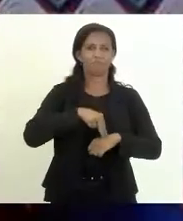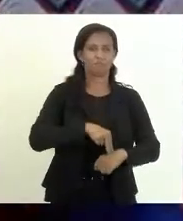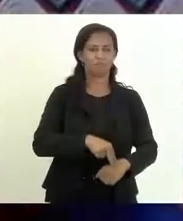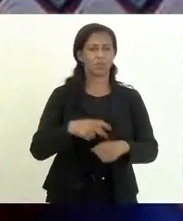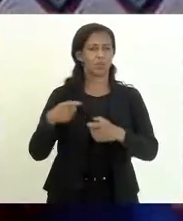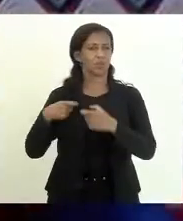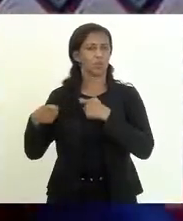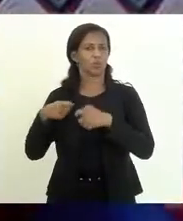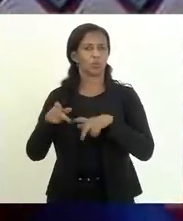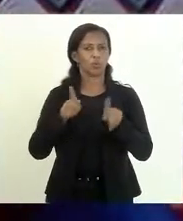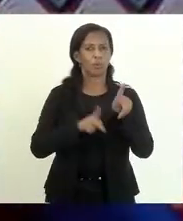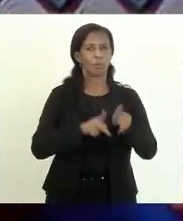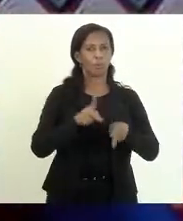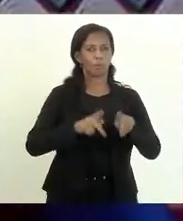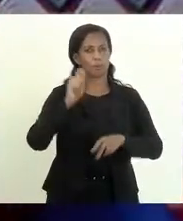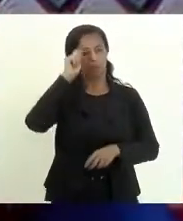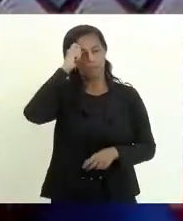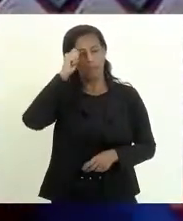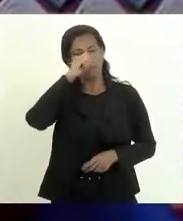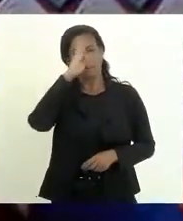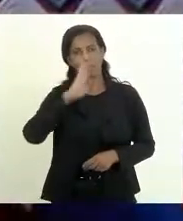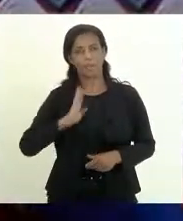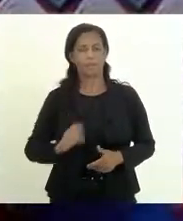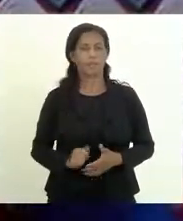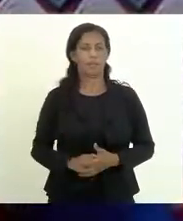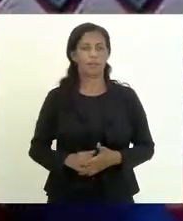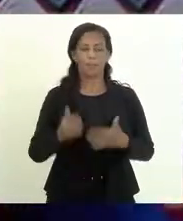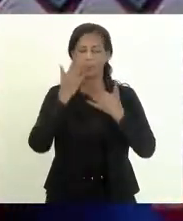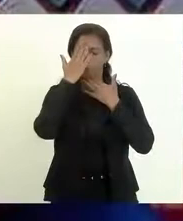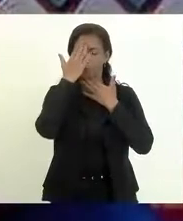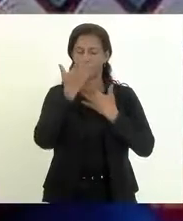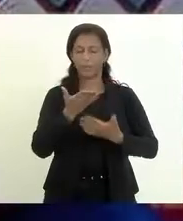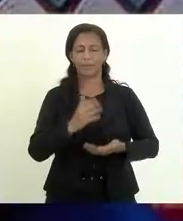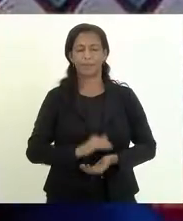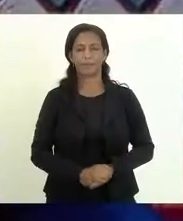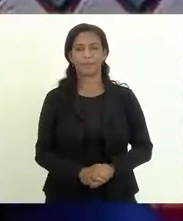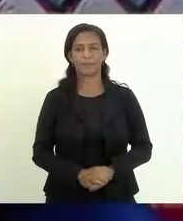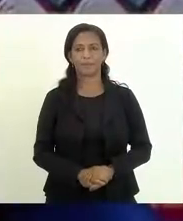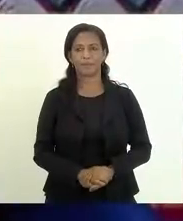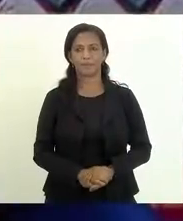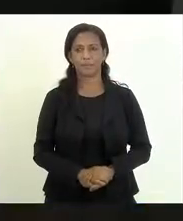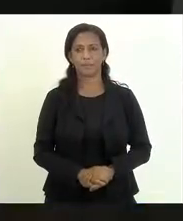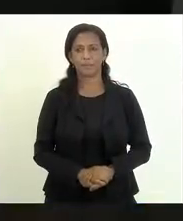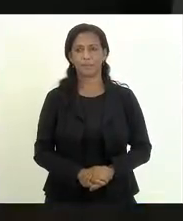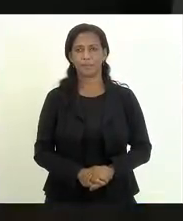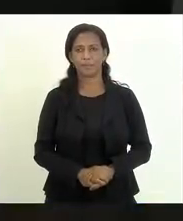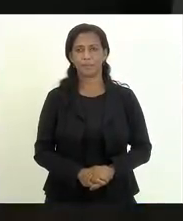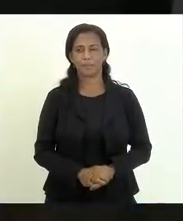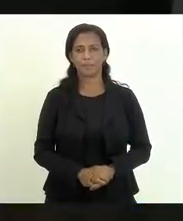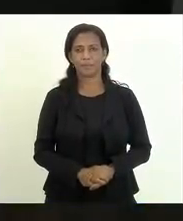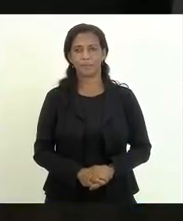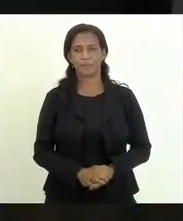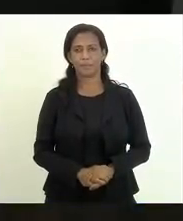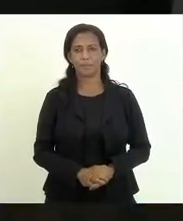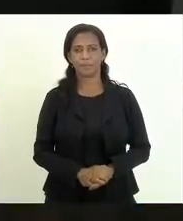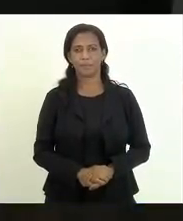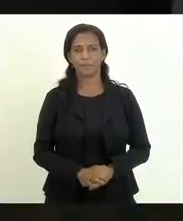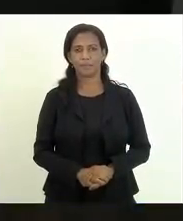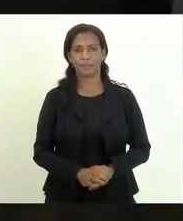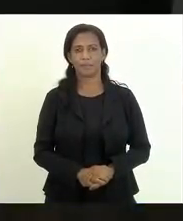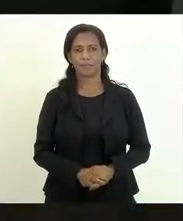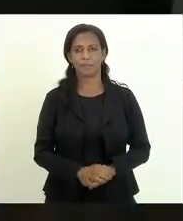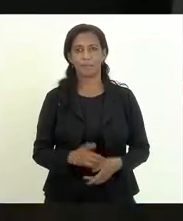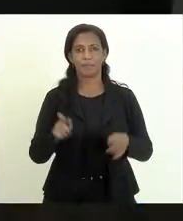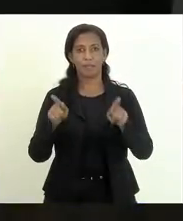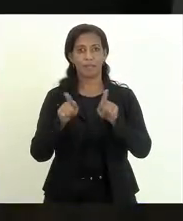luta da nossa população negra brasileira. Muito obrigada, presidente. Estão escritas também a deputada